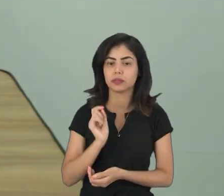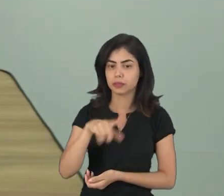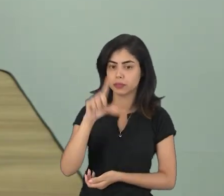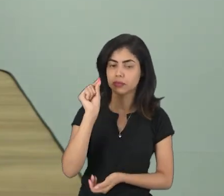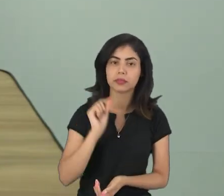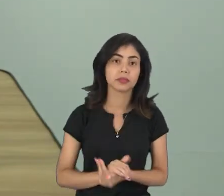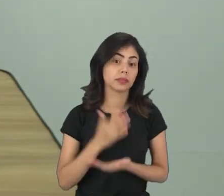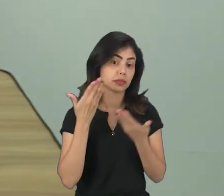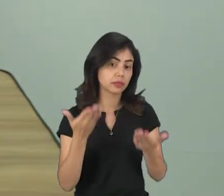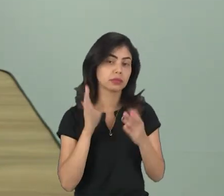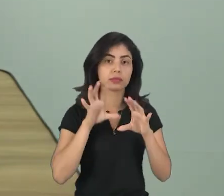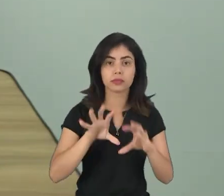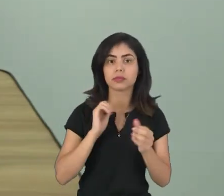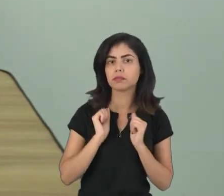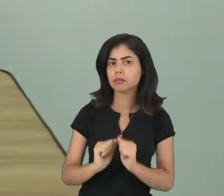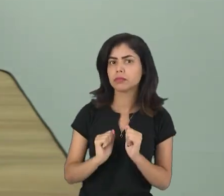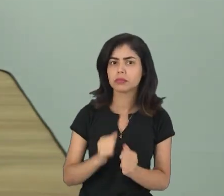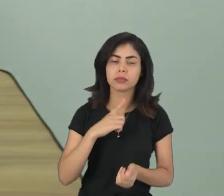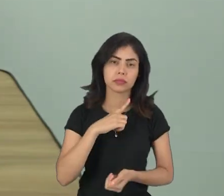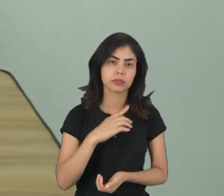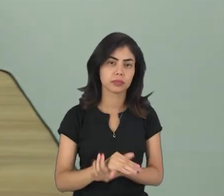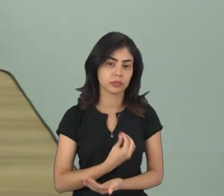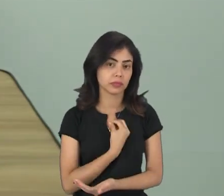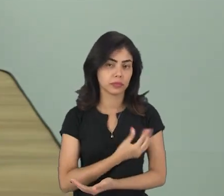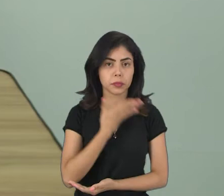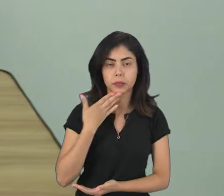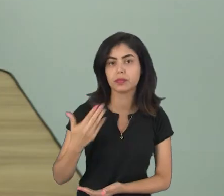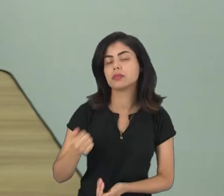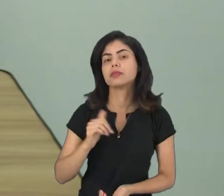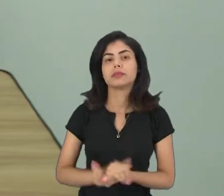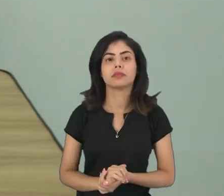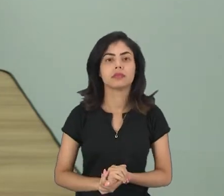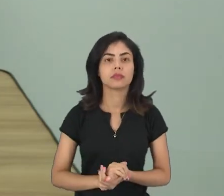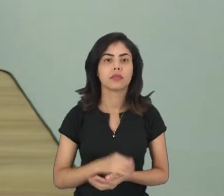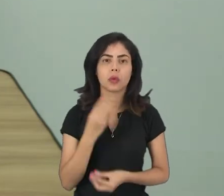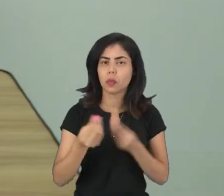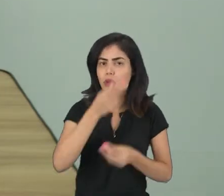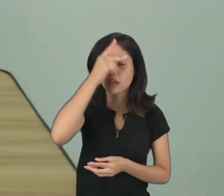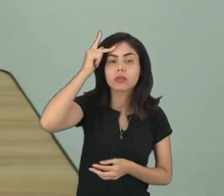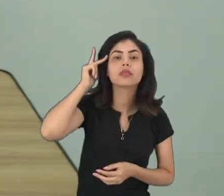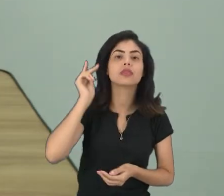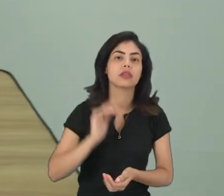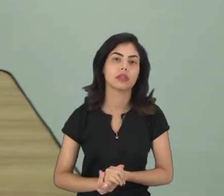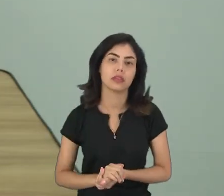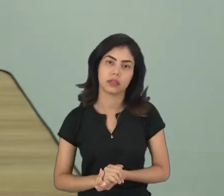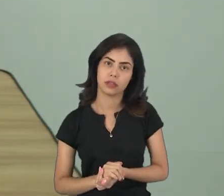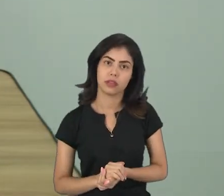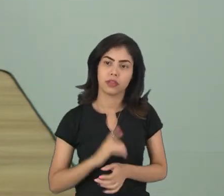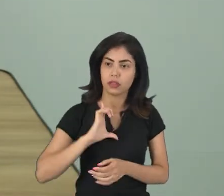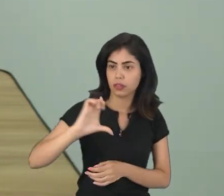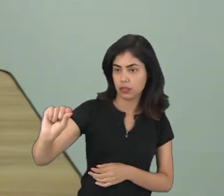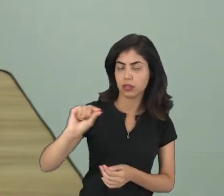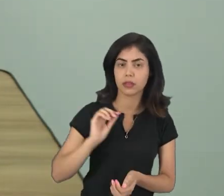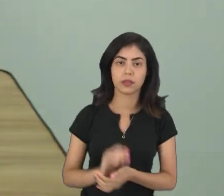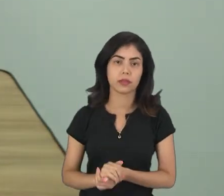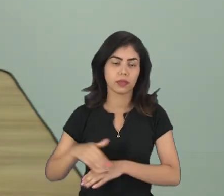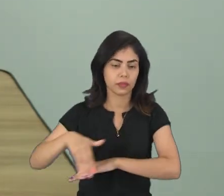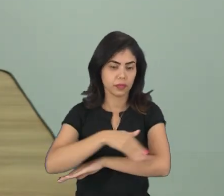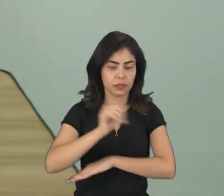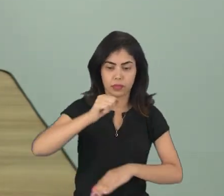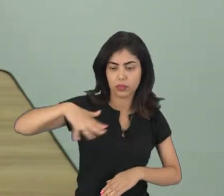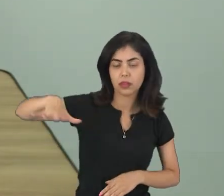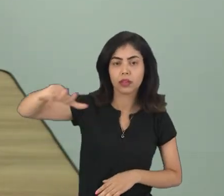vida, para que assim elas pudessem ter uma vida melhor. E com essas pessoas que saem da zona rural, que saem